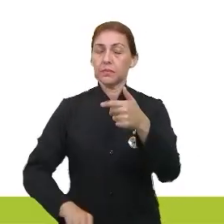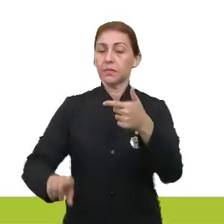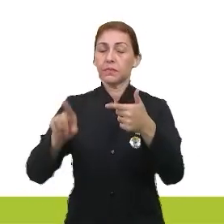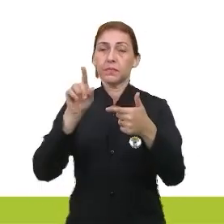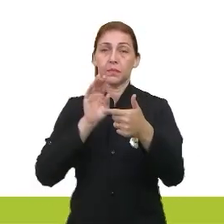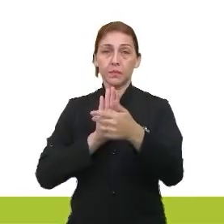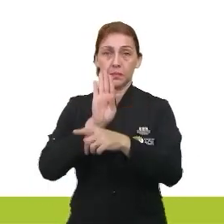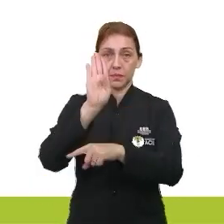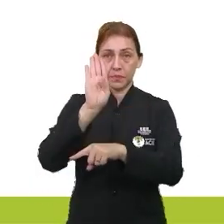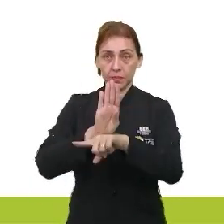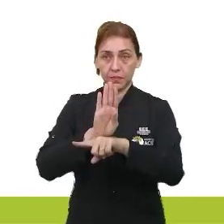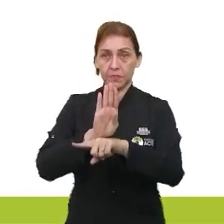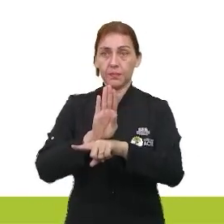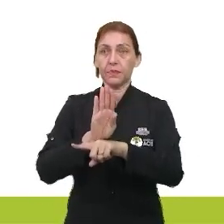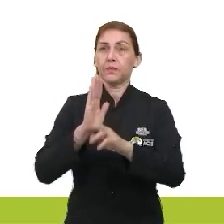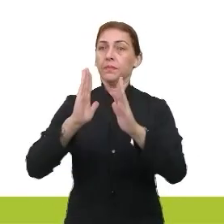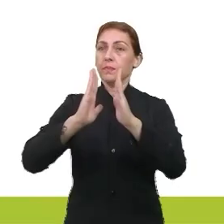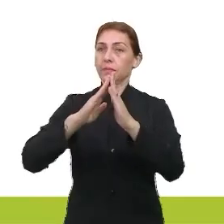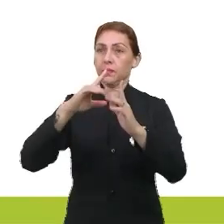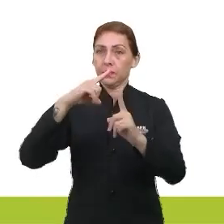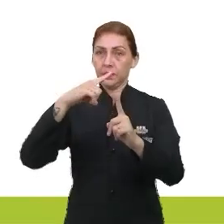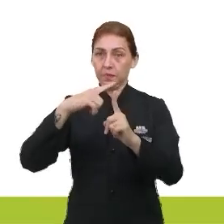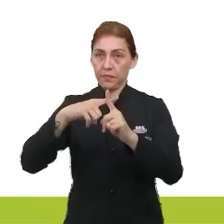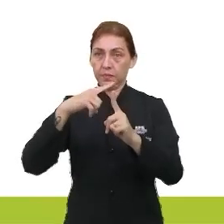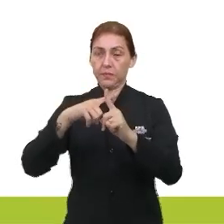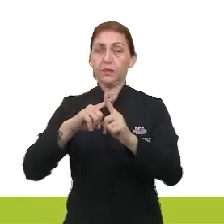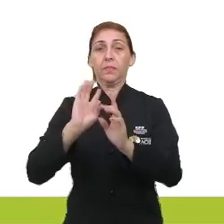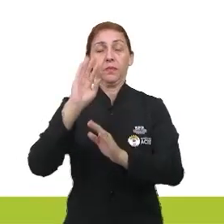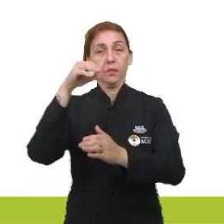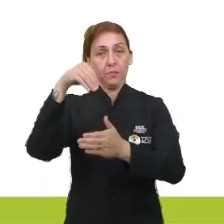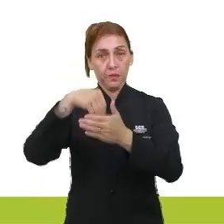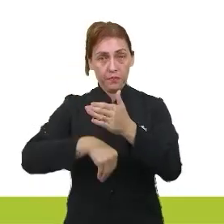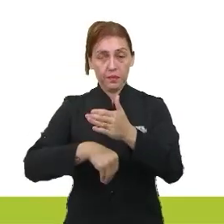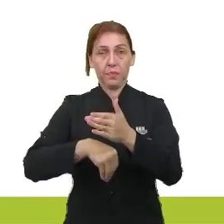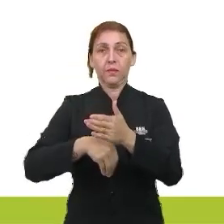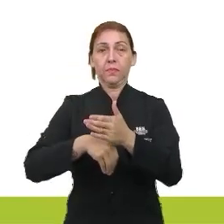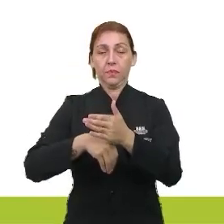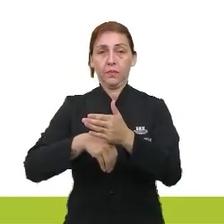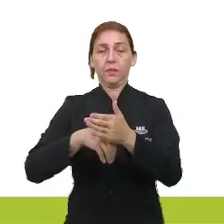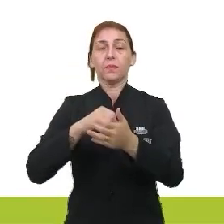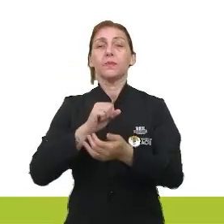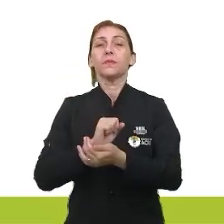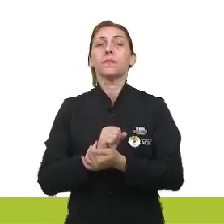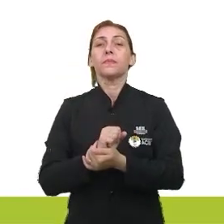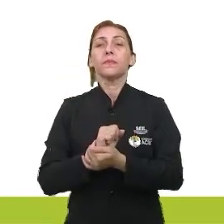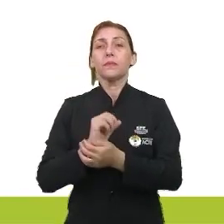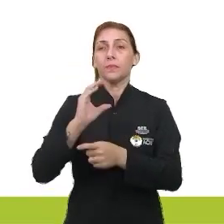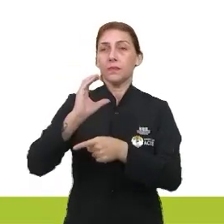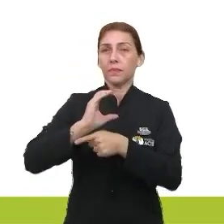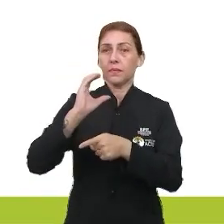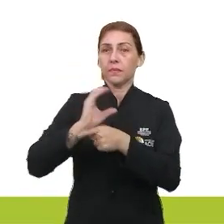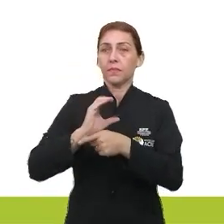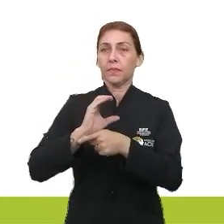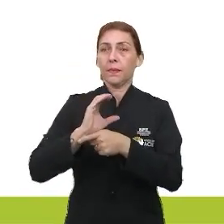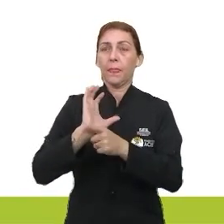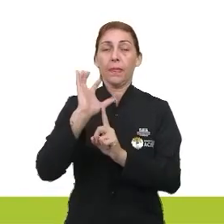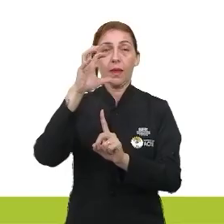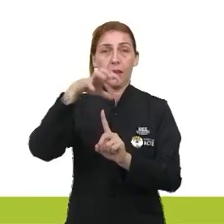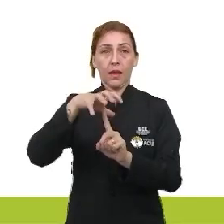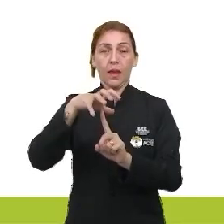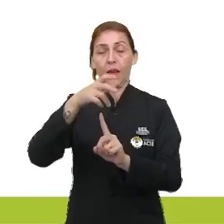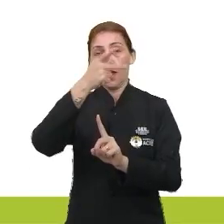trabalhadores assalariados. B, igreja e corporações de ofício. C, realeza